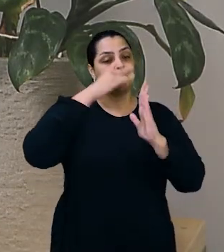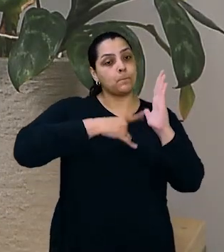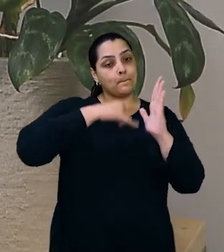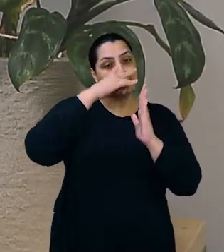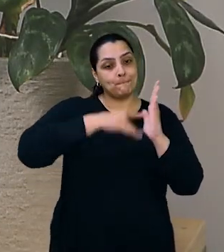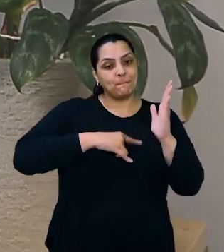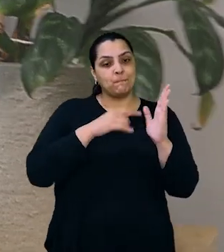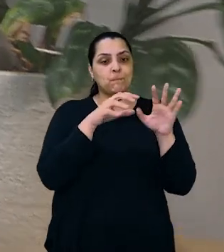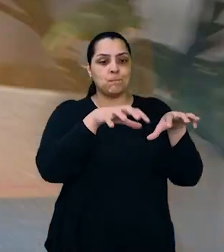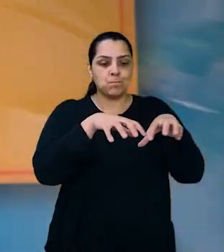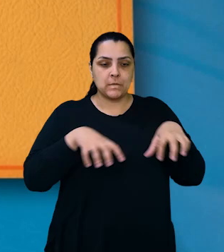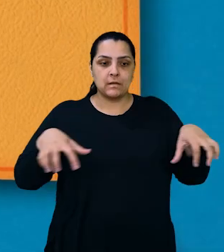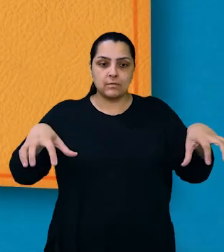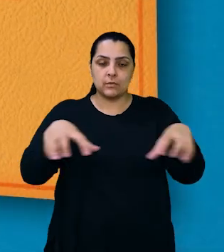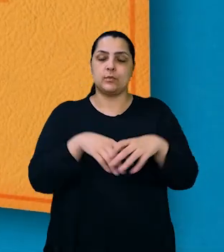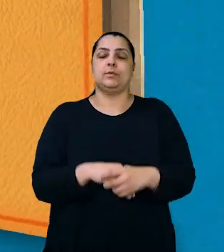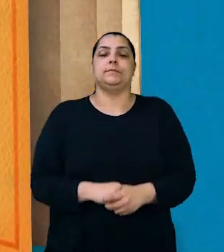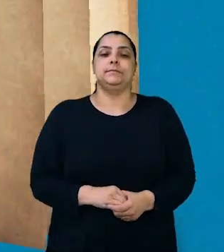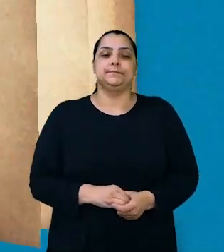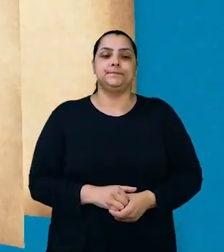documentos de setores.